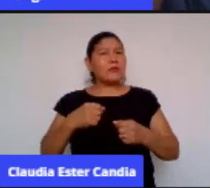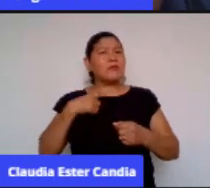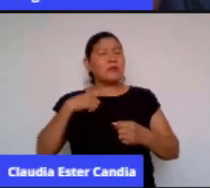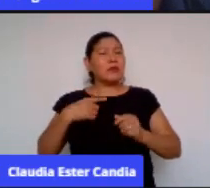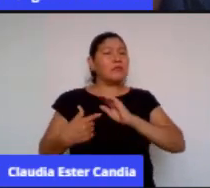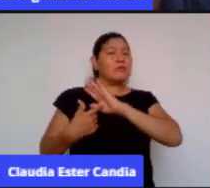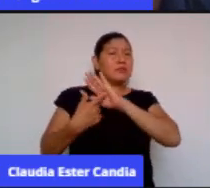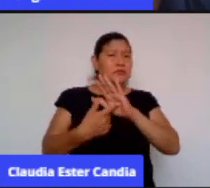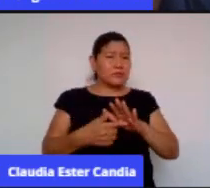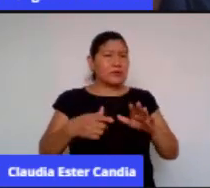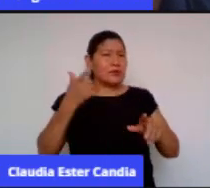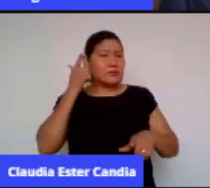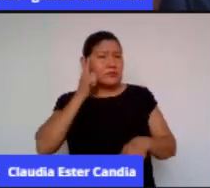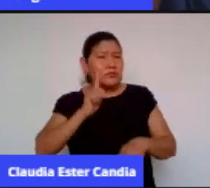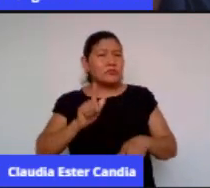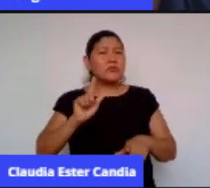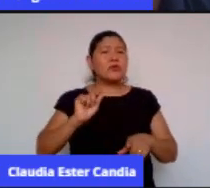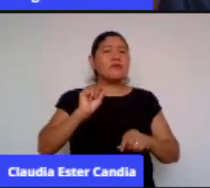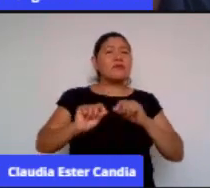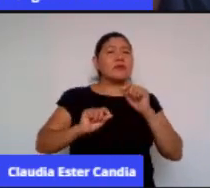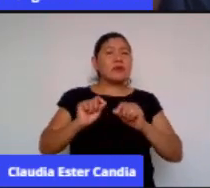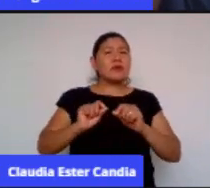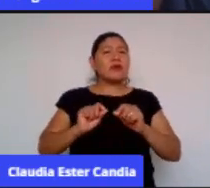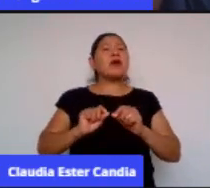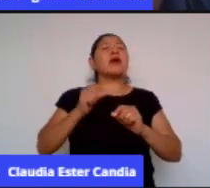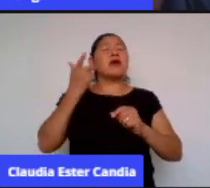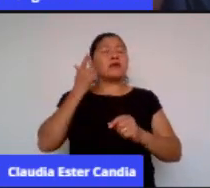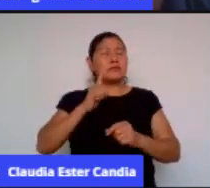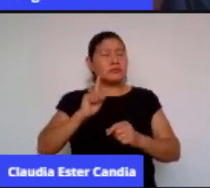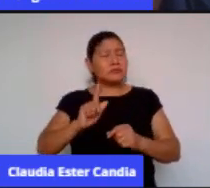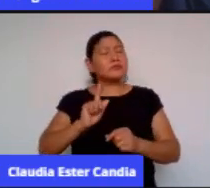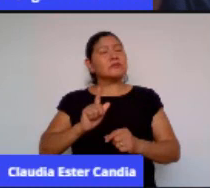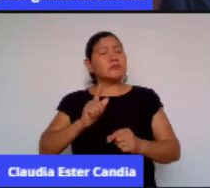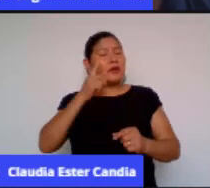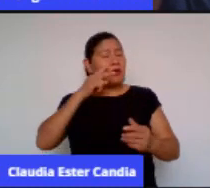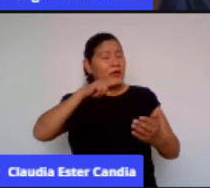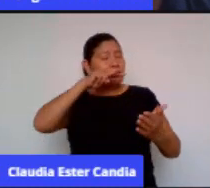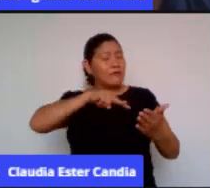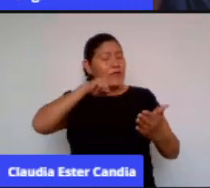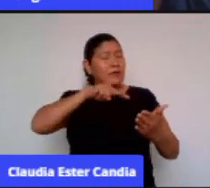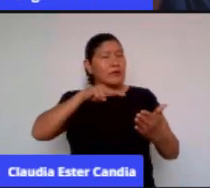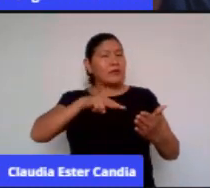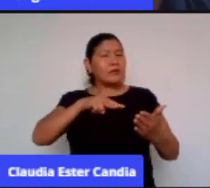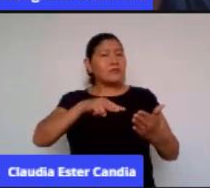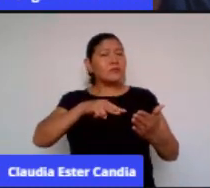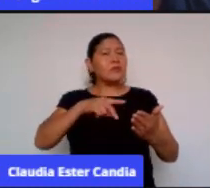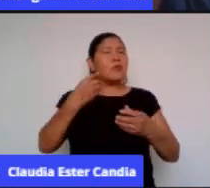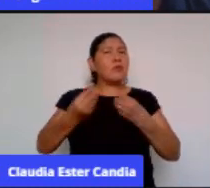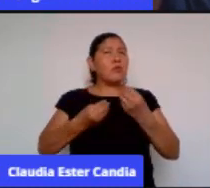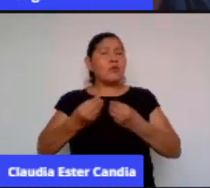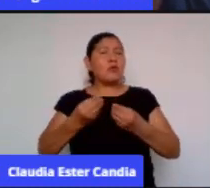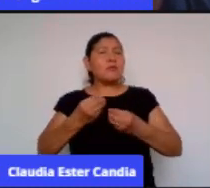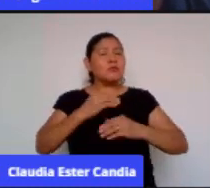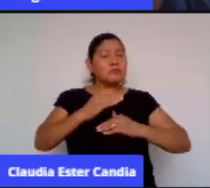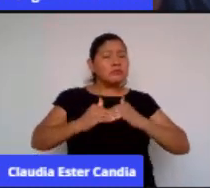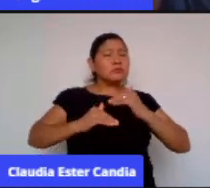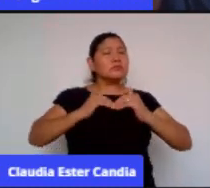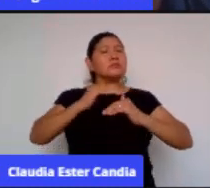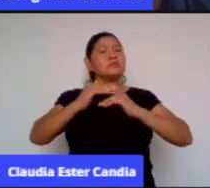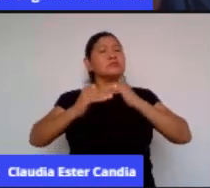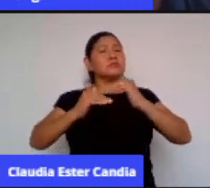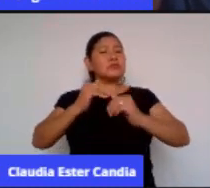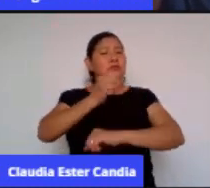todo ano nós temos de fazer é acompanhar o processo de ensino-aprendizagem desses alunos. Olha, como é que eu vou acompanhar o processo